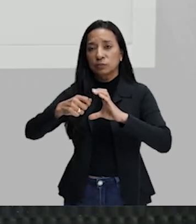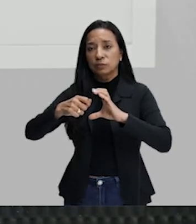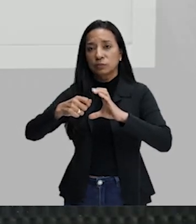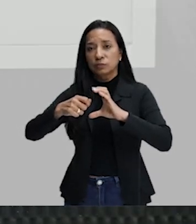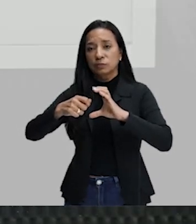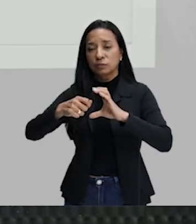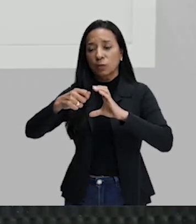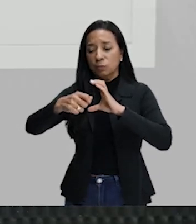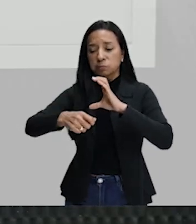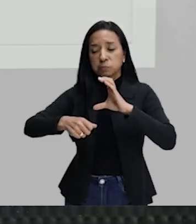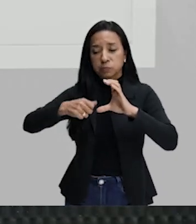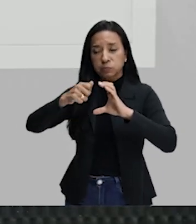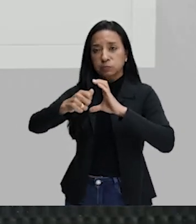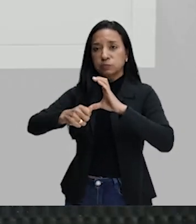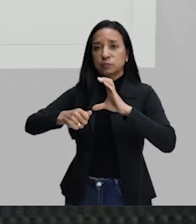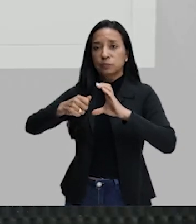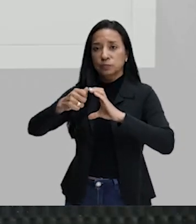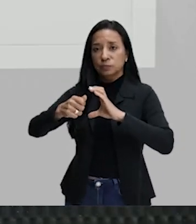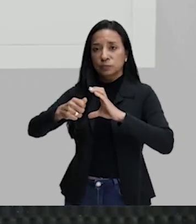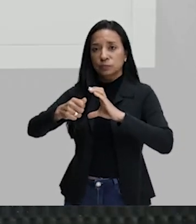de forma circular,